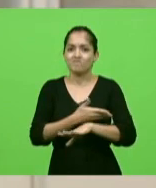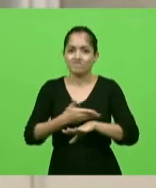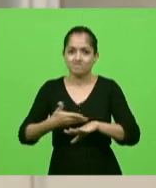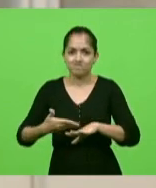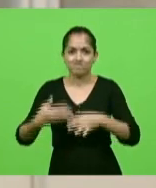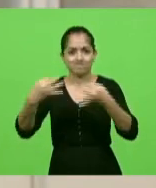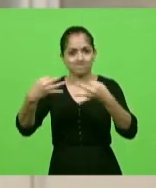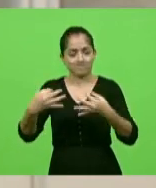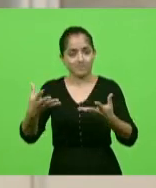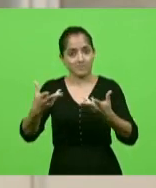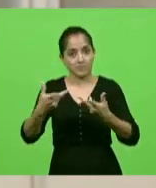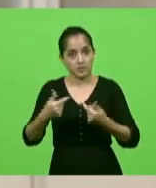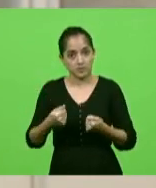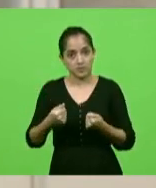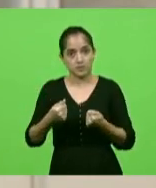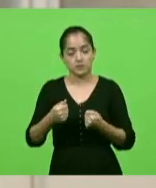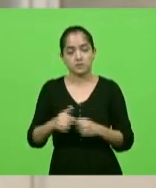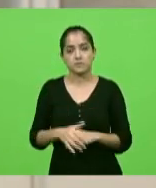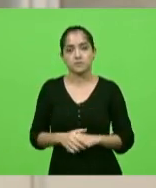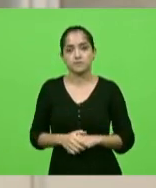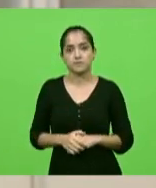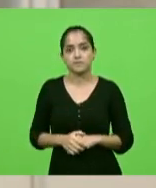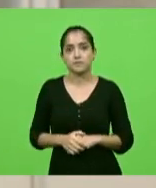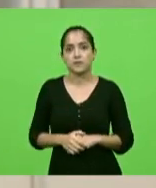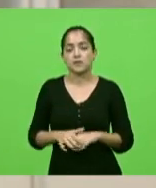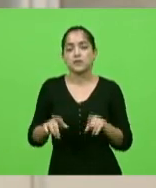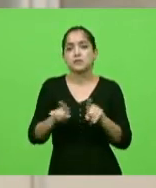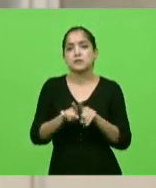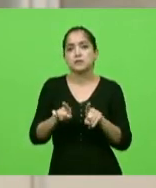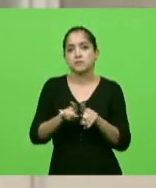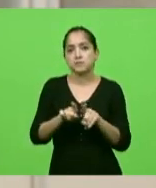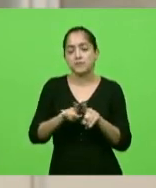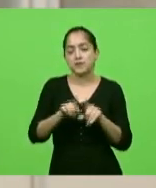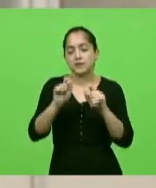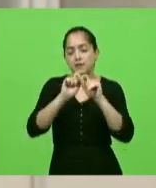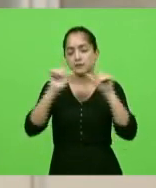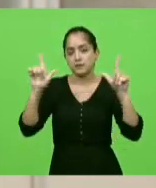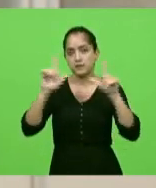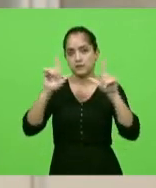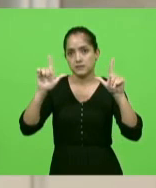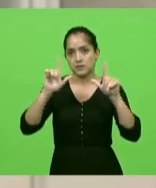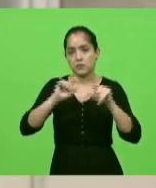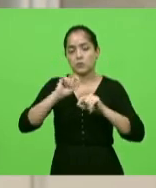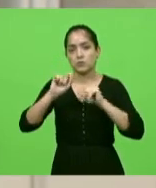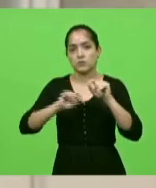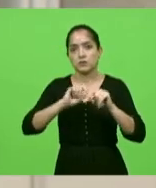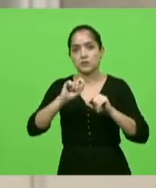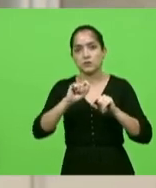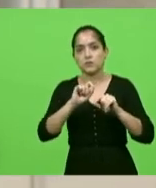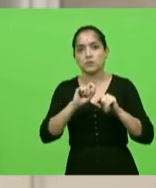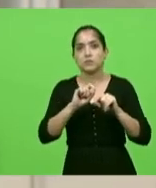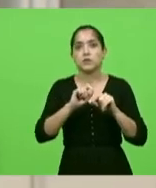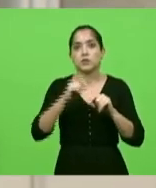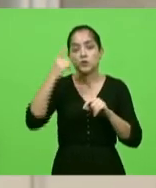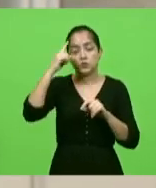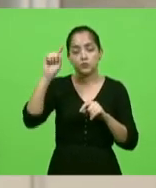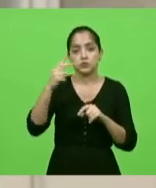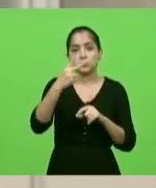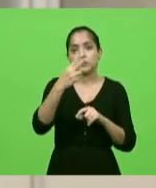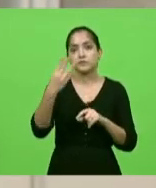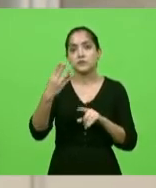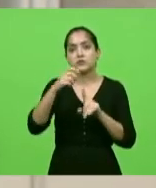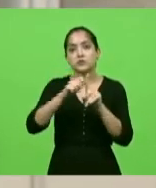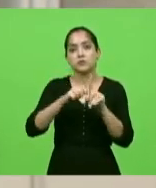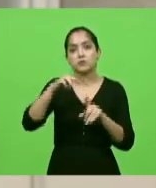e da eficiência e e também desperta atenção que o fato de que no dia